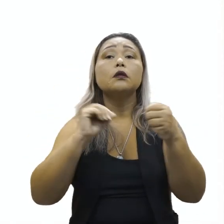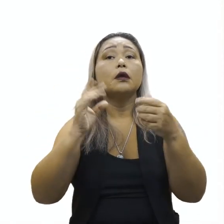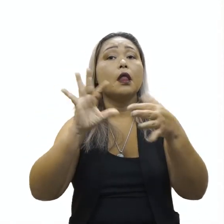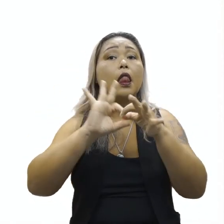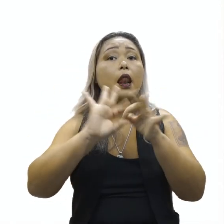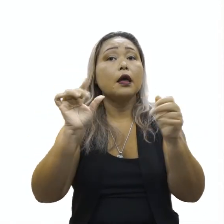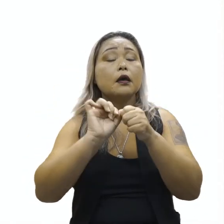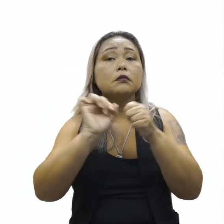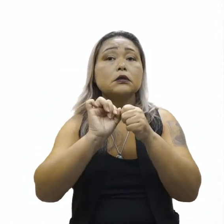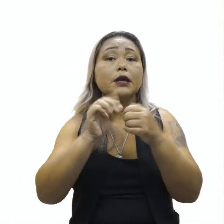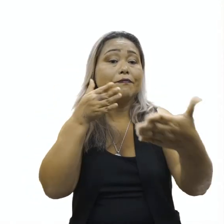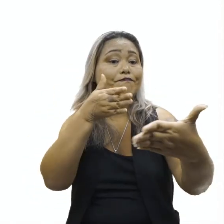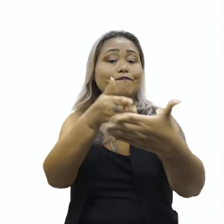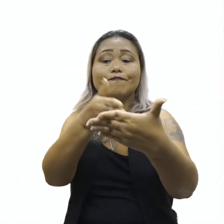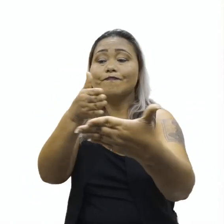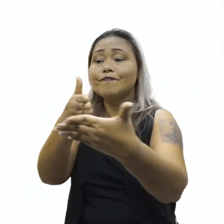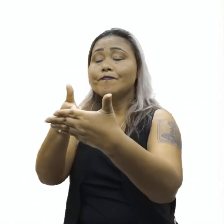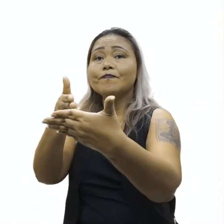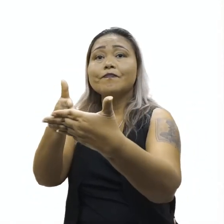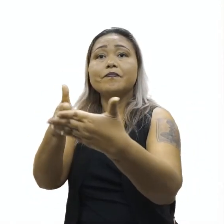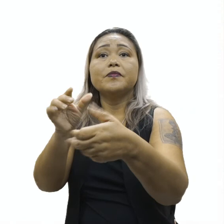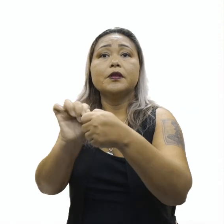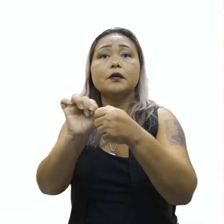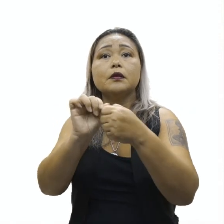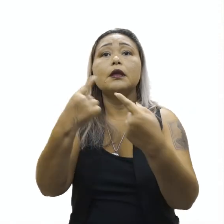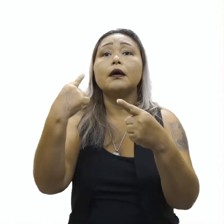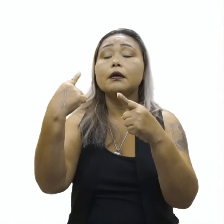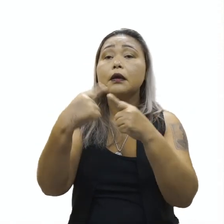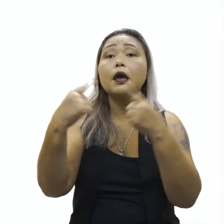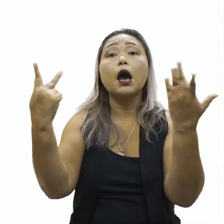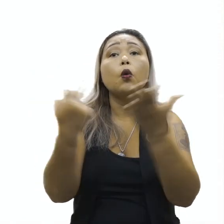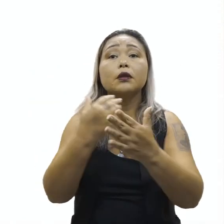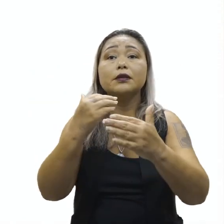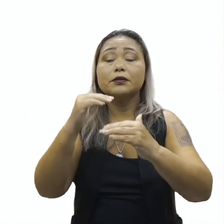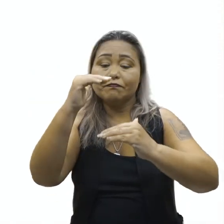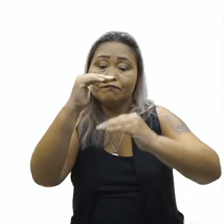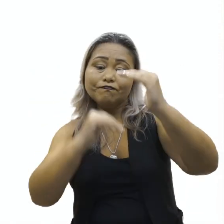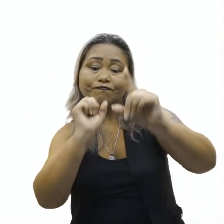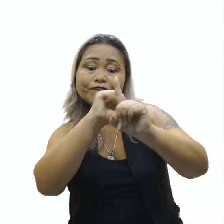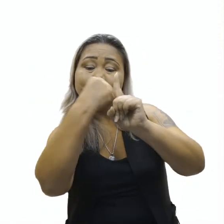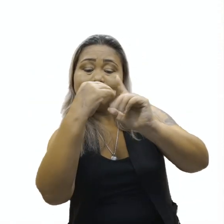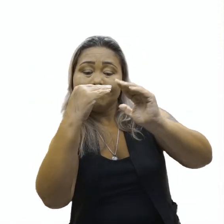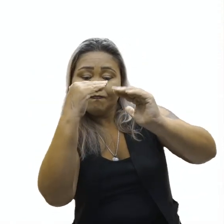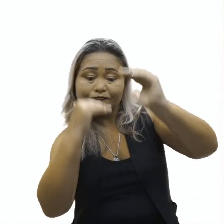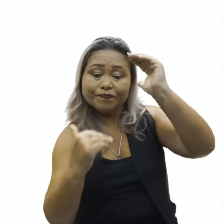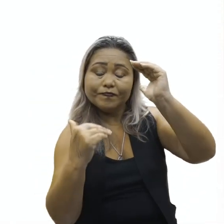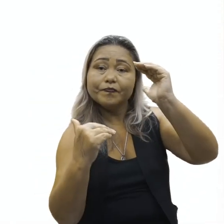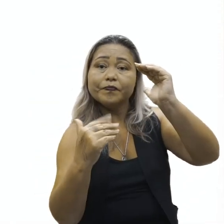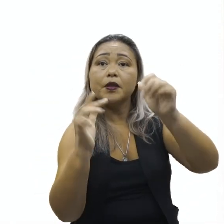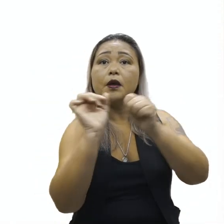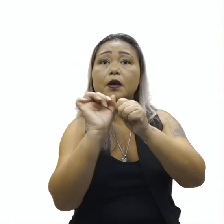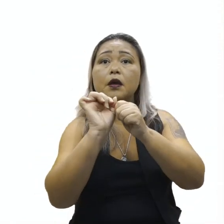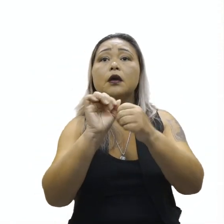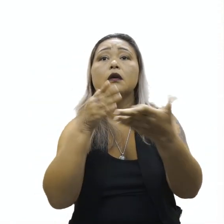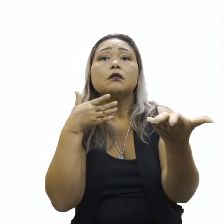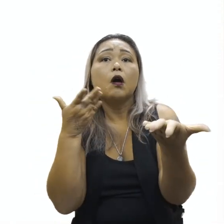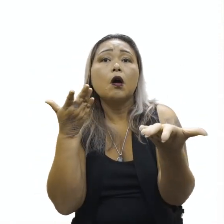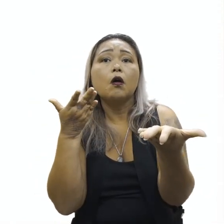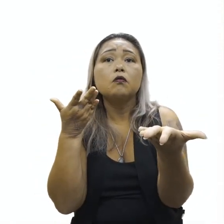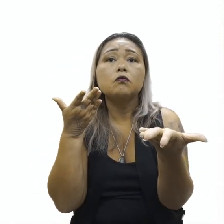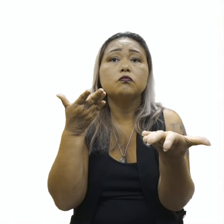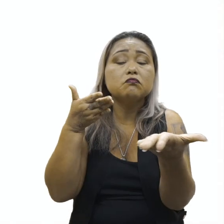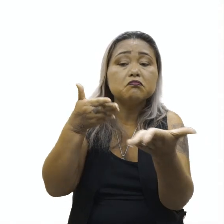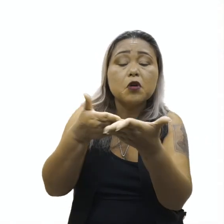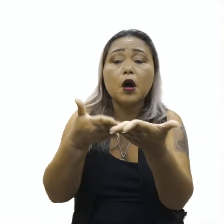a prevalência das desigualdades de classe, tornando restritas as opções políticas. Então, nas palavras de Marx, a